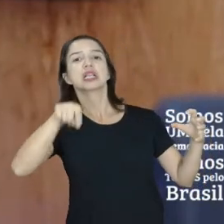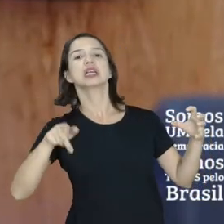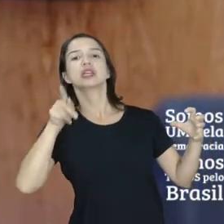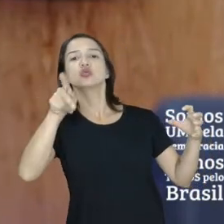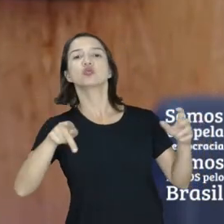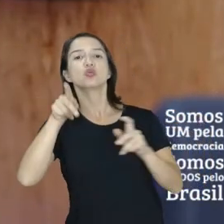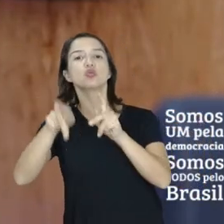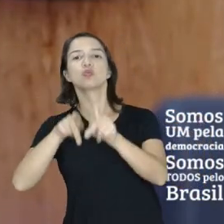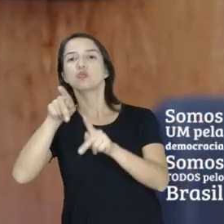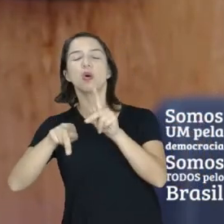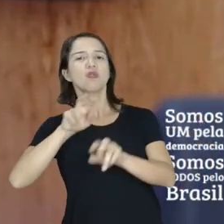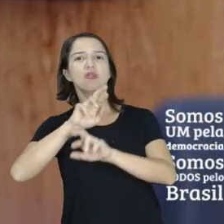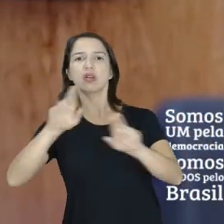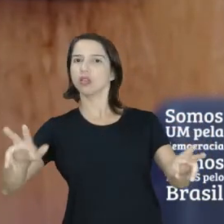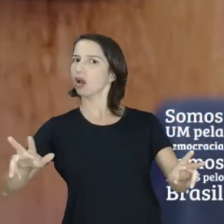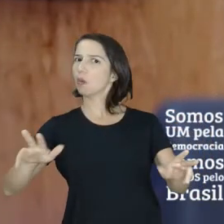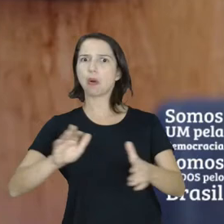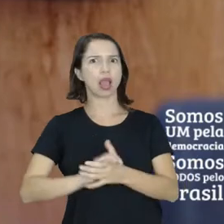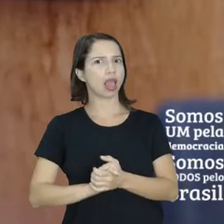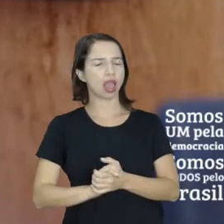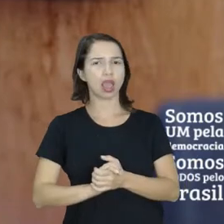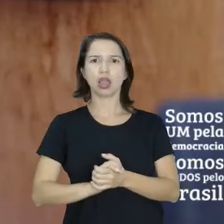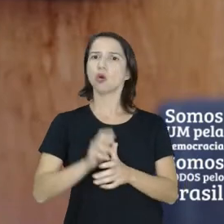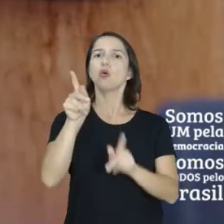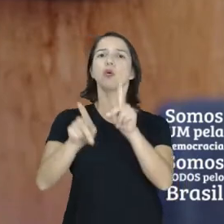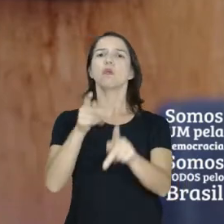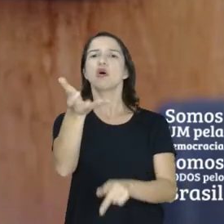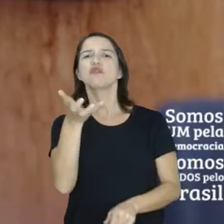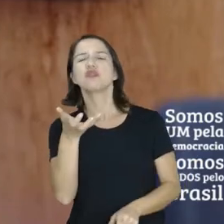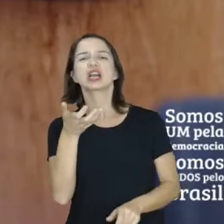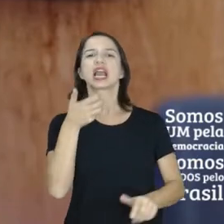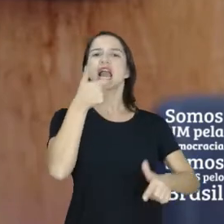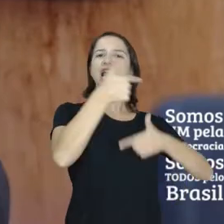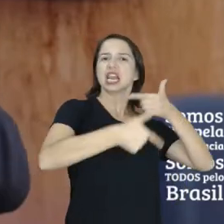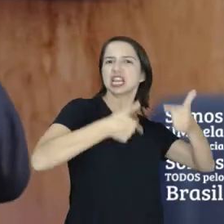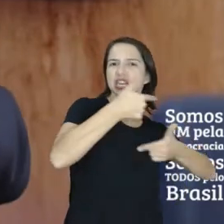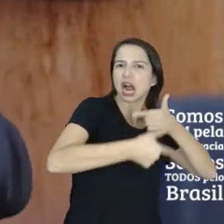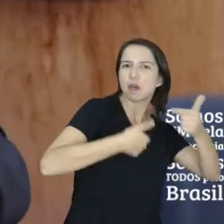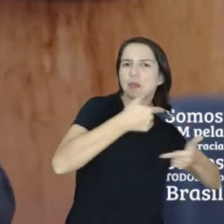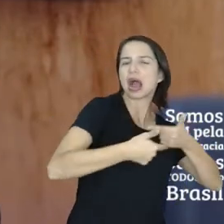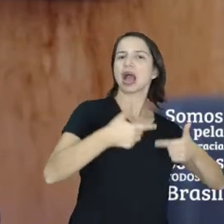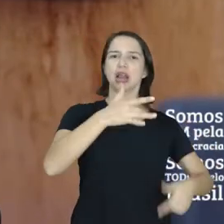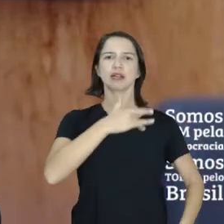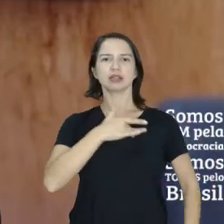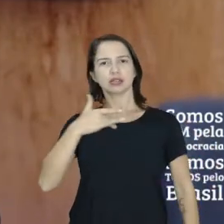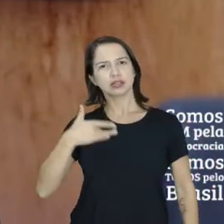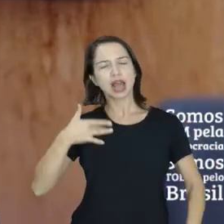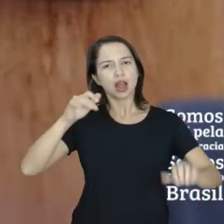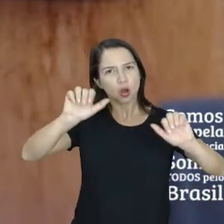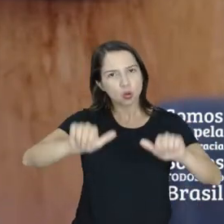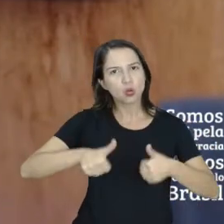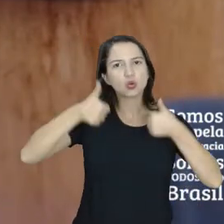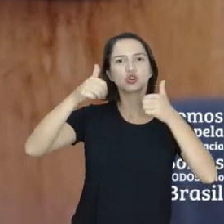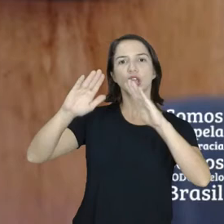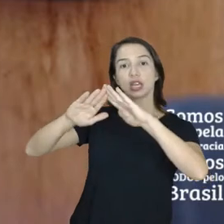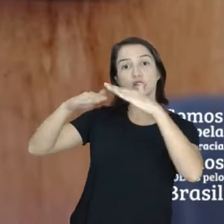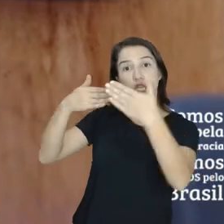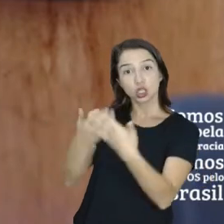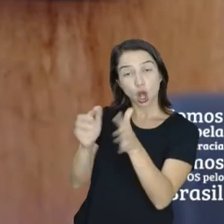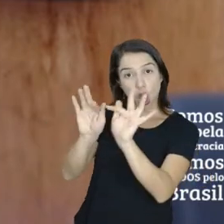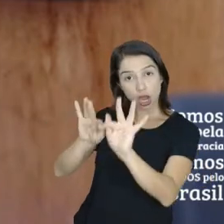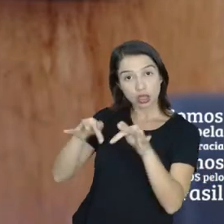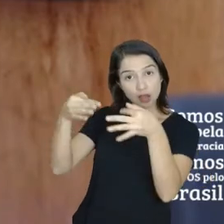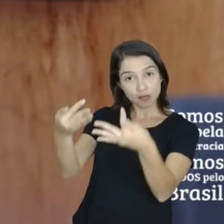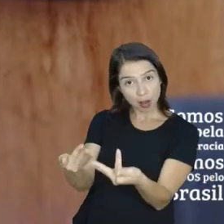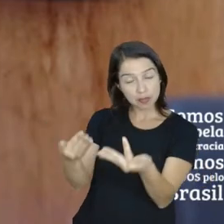não é a agenda do povo, que é emprego, melhorar a saúde, você citou a escola da família, o